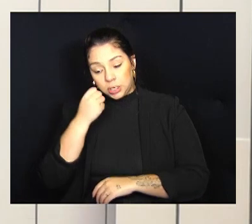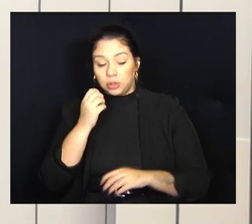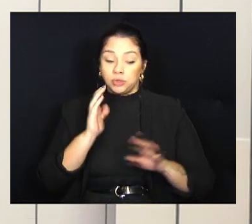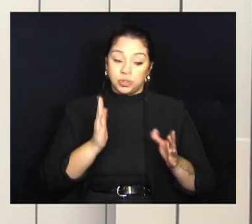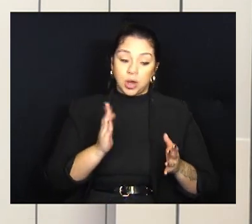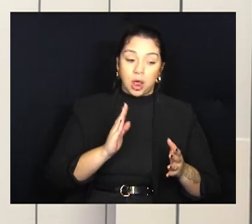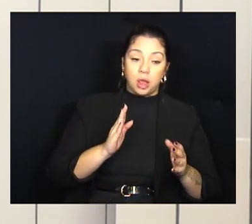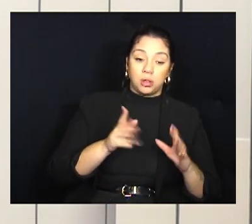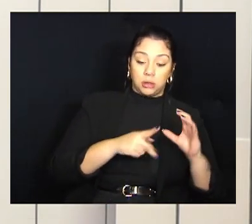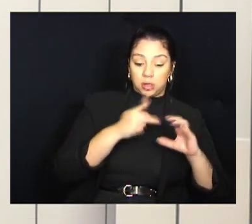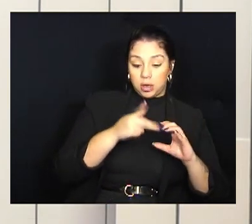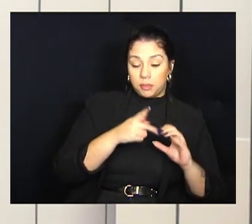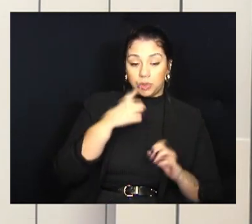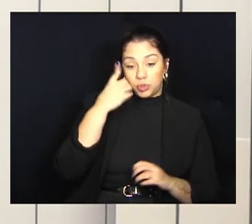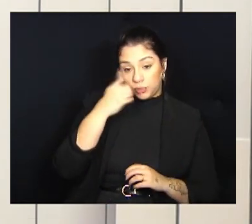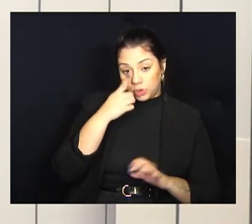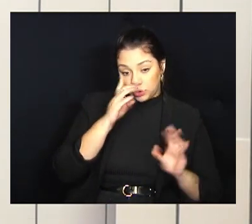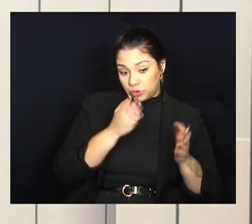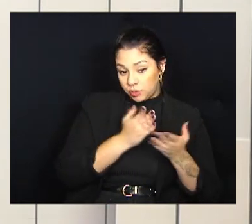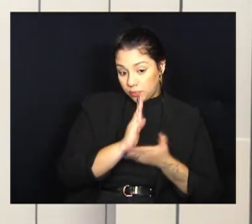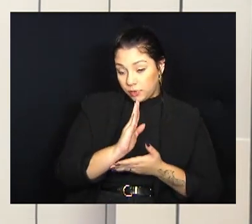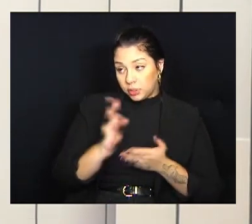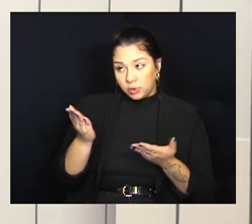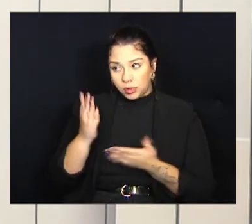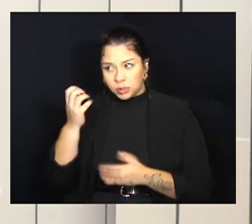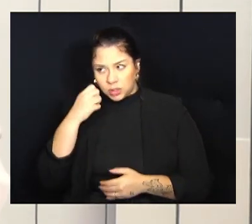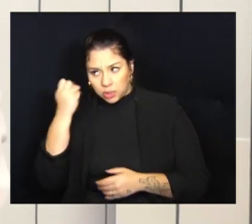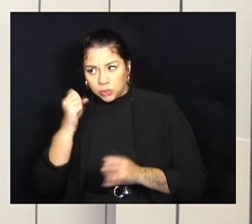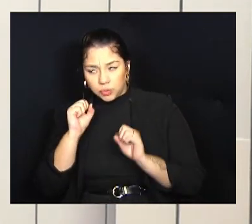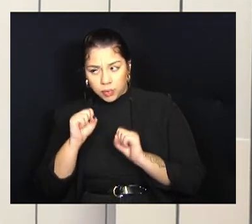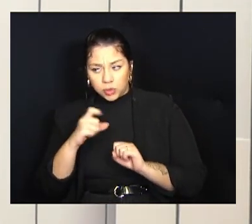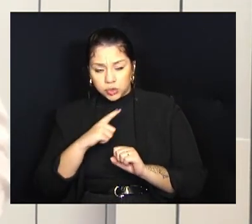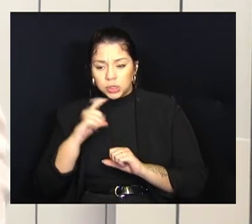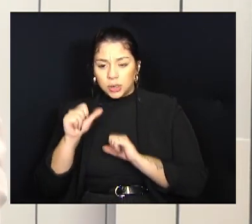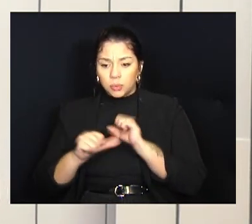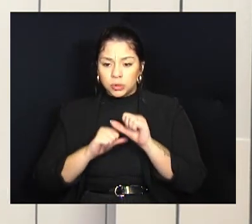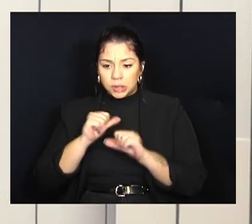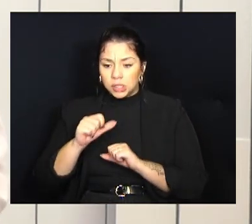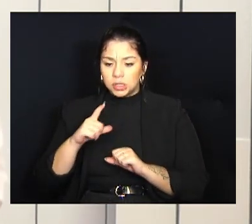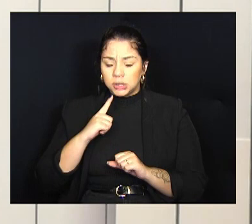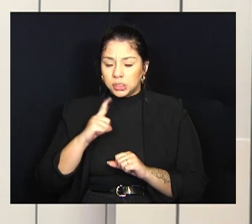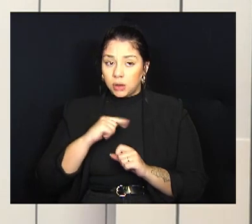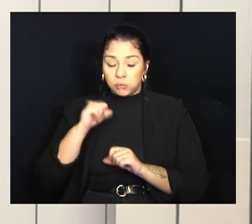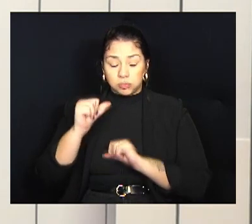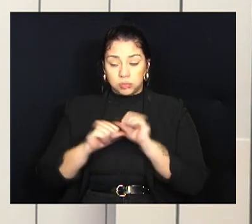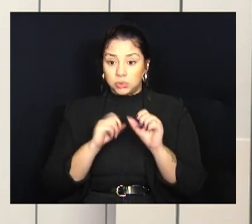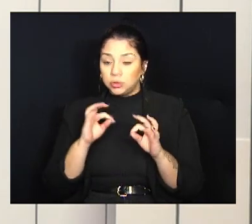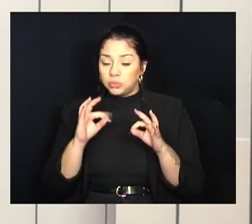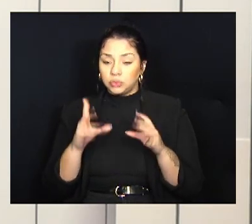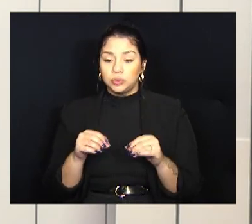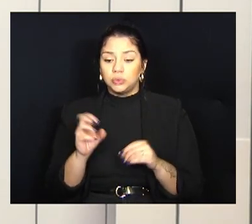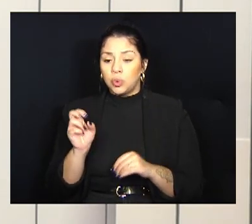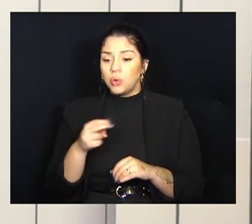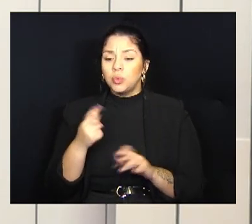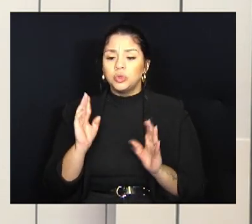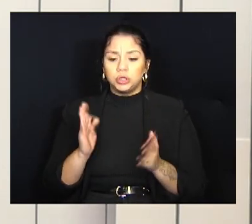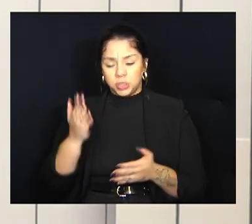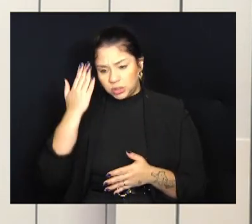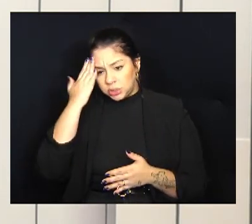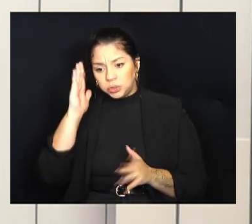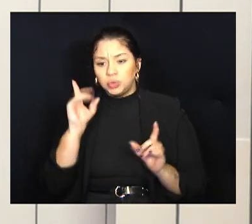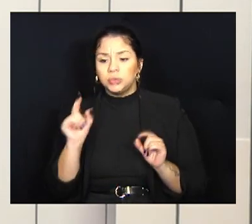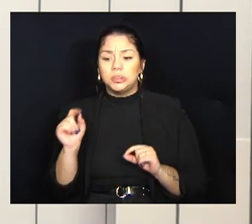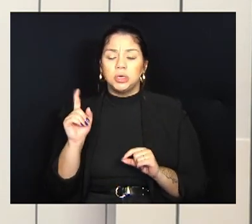o Senado. Por lá, pode passar por mudanças e aí alterar tudo? Ou já existe um entendimento de que